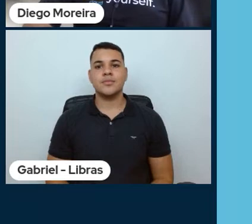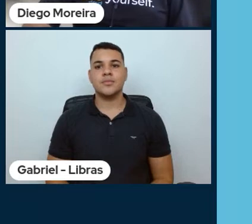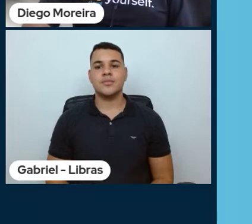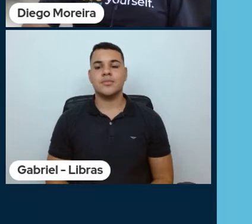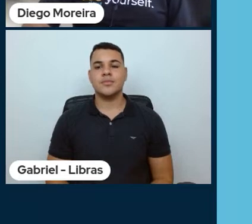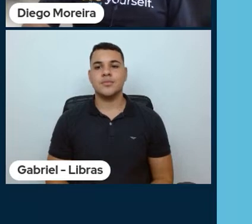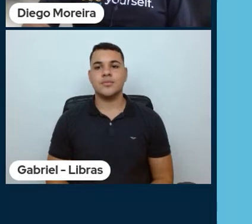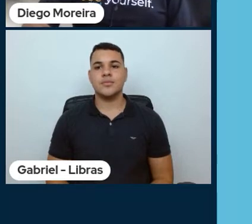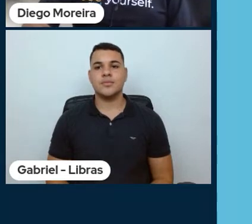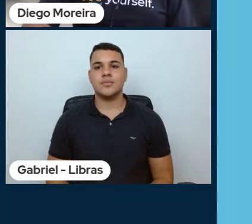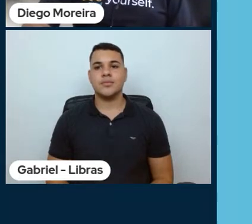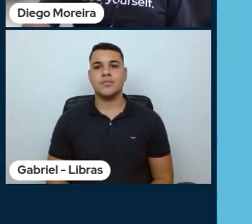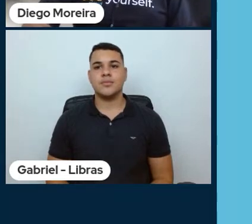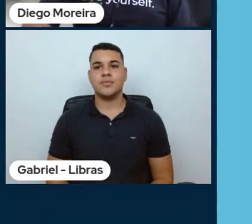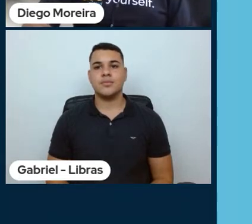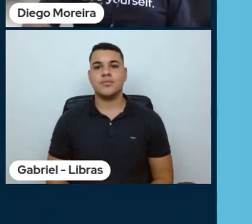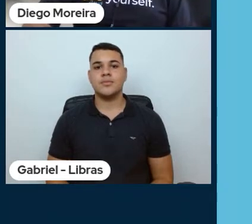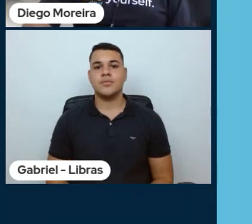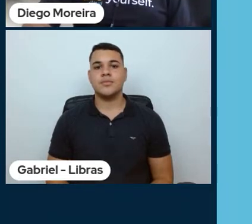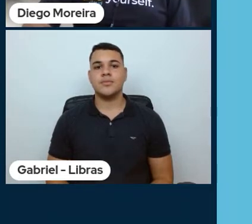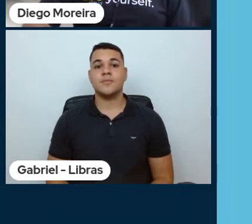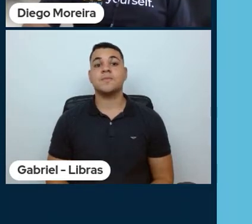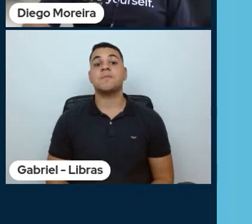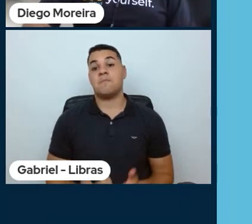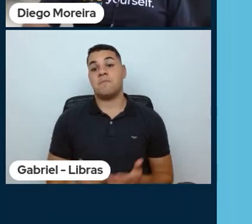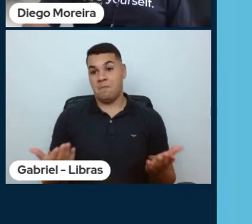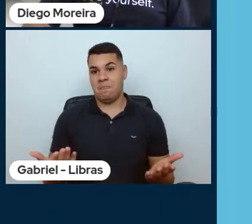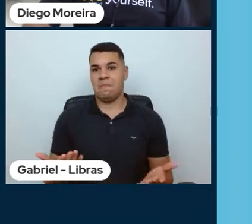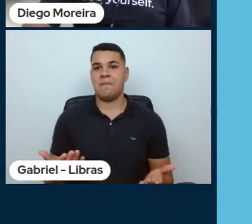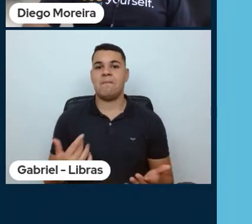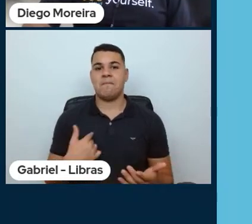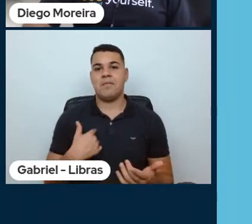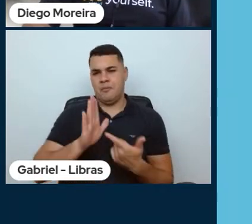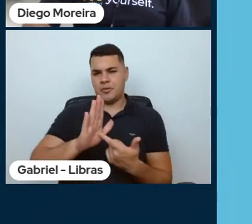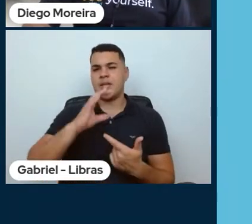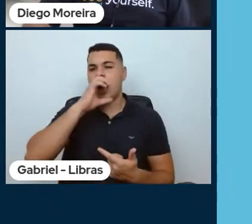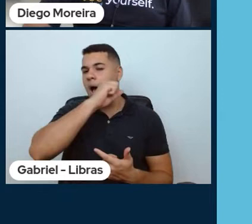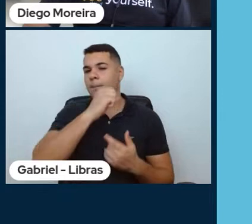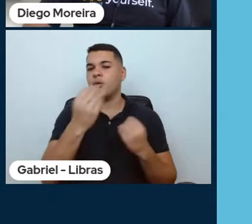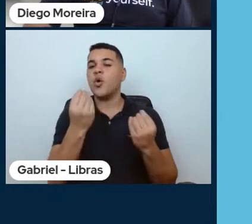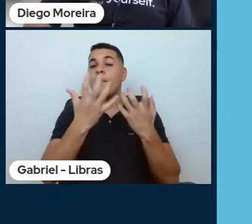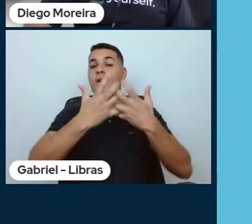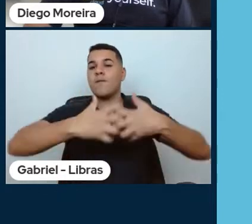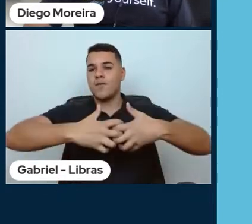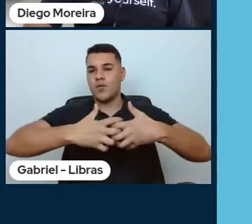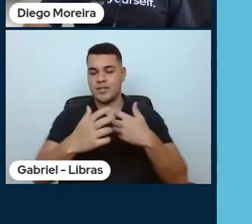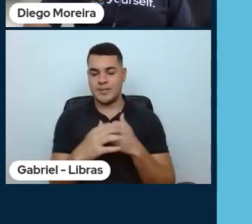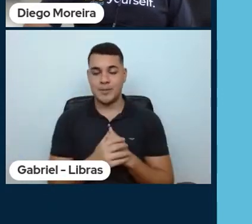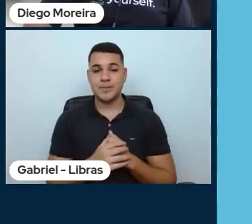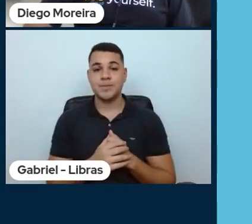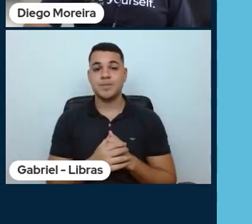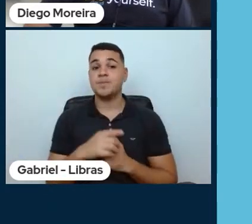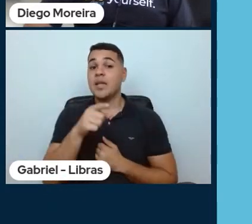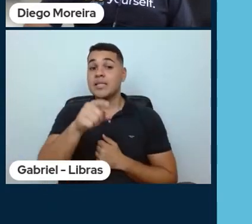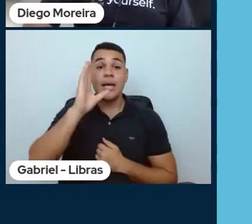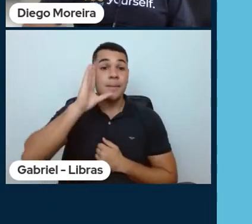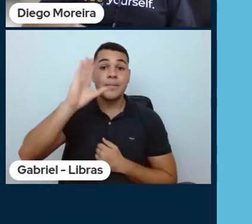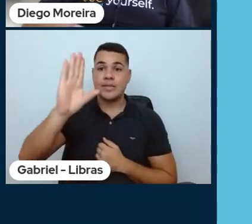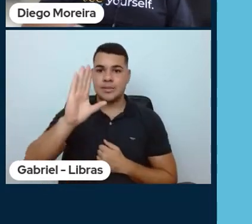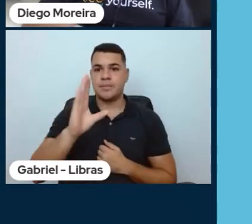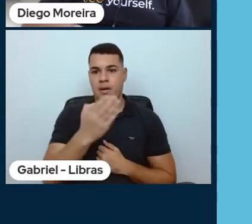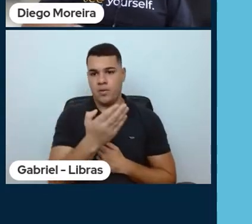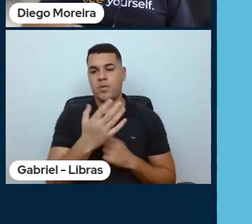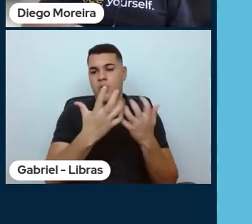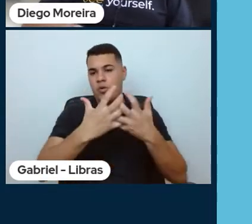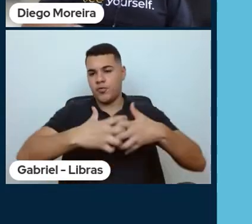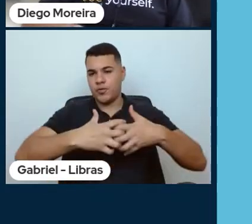Bom, primeiramente eu vou passar aqui rapidamente pelas a configuração, acho que é a principal configuração que a gente tem